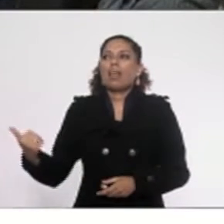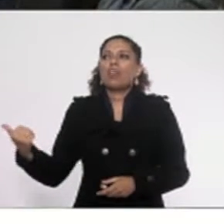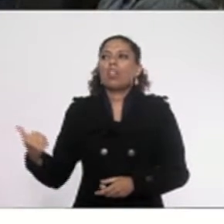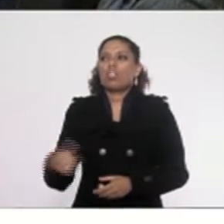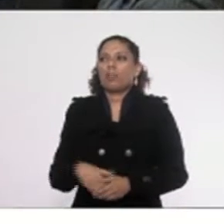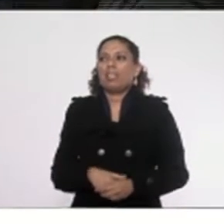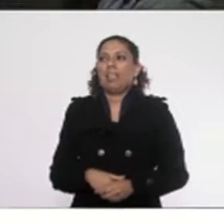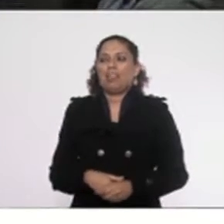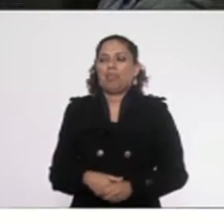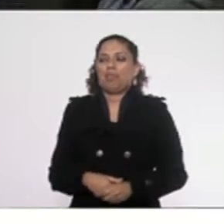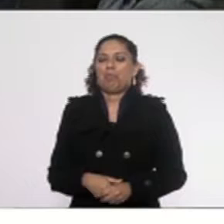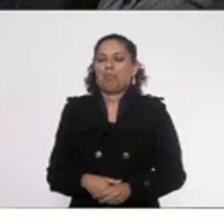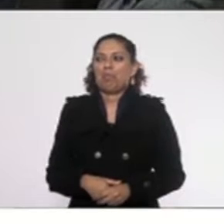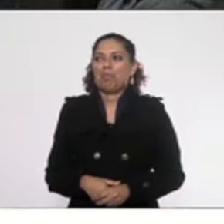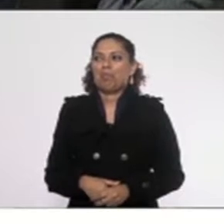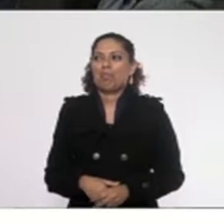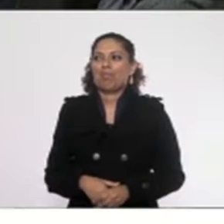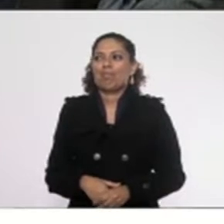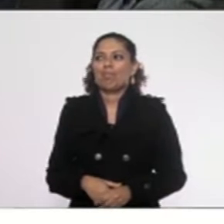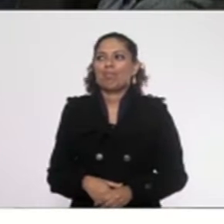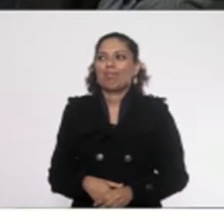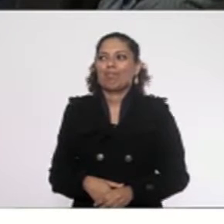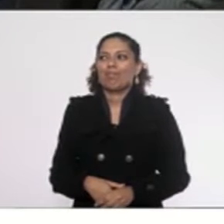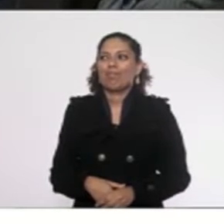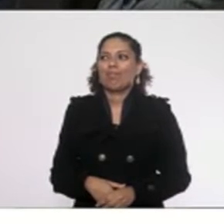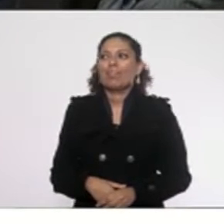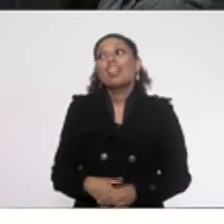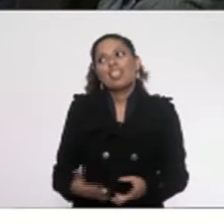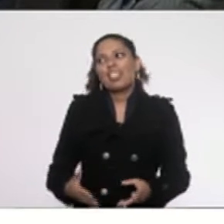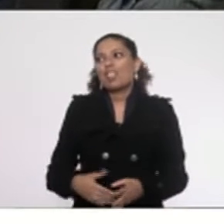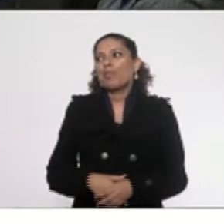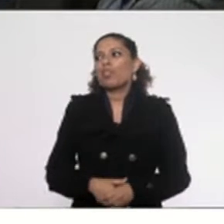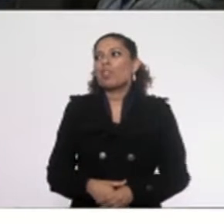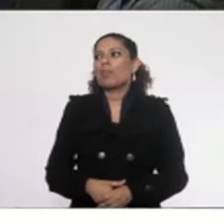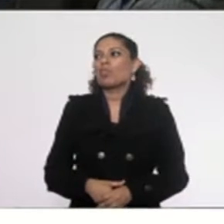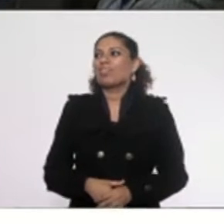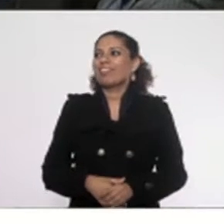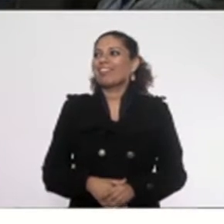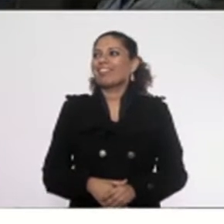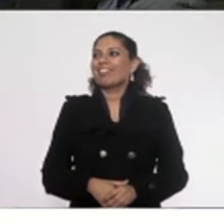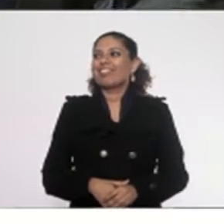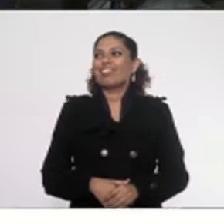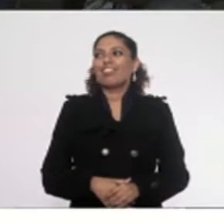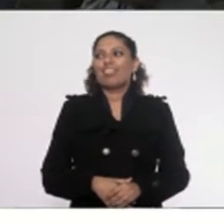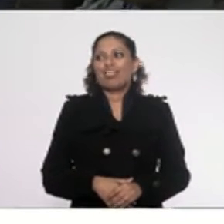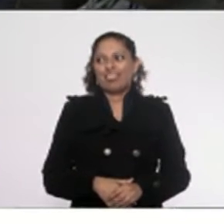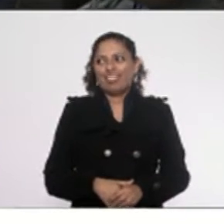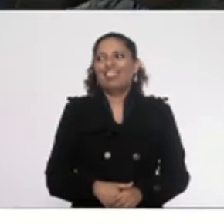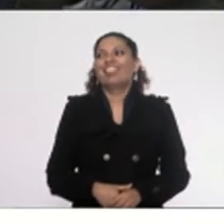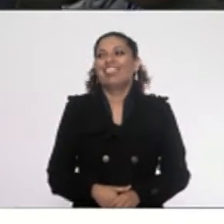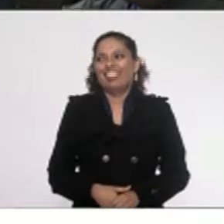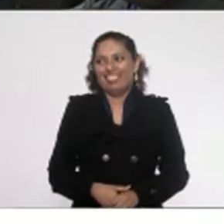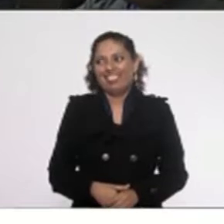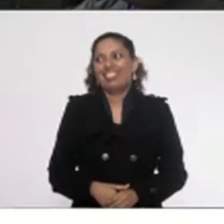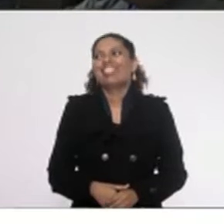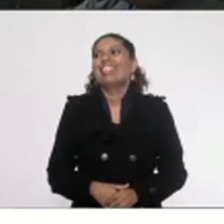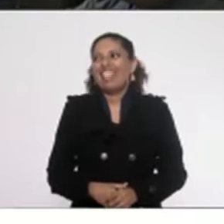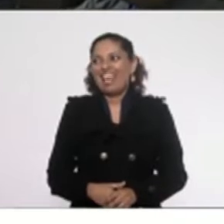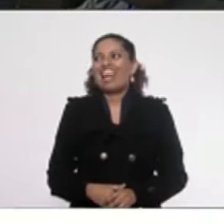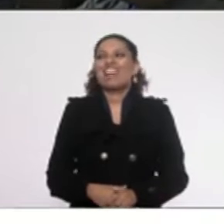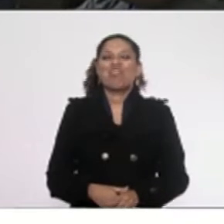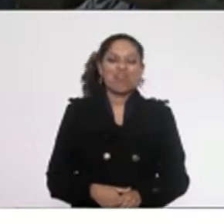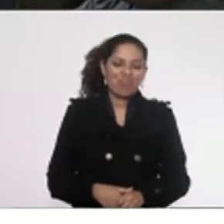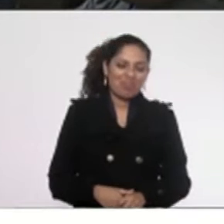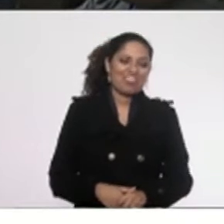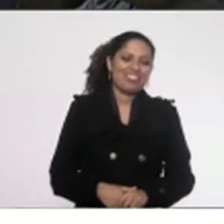Deputado Eliomar Coelho. Senhor presidente, demais membros desta comissão, deputada Marta Rocha,